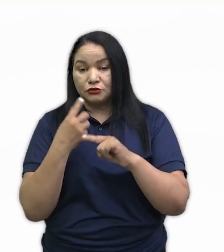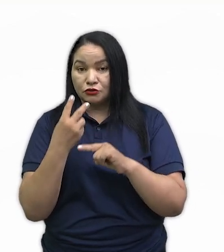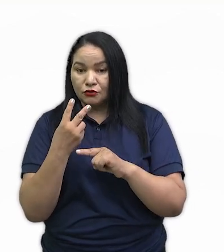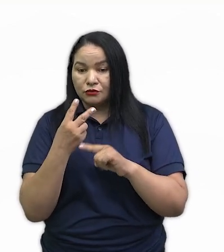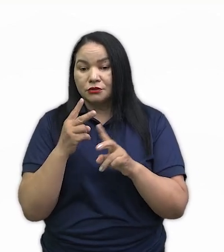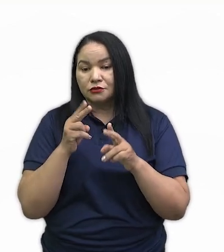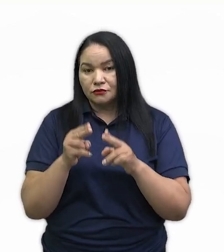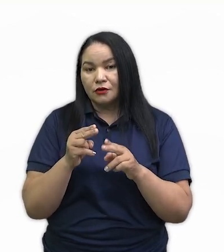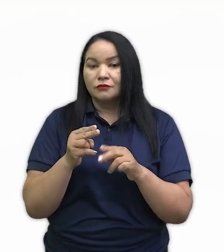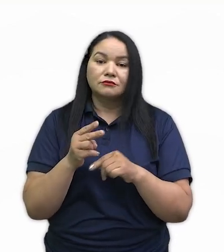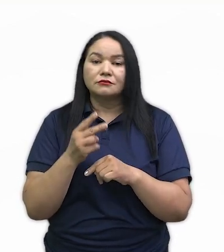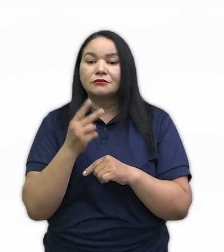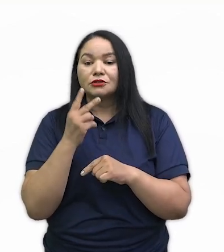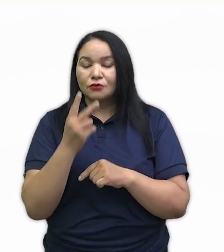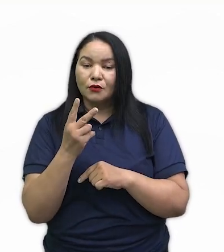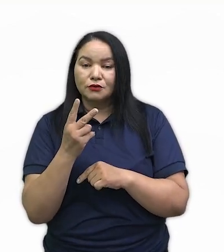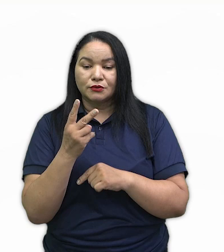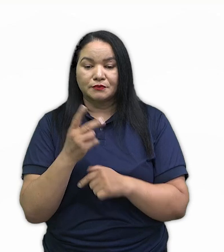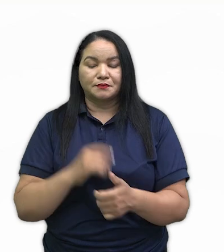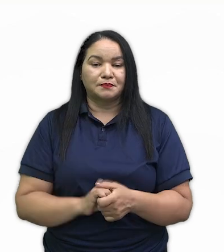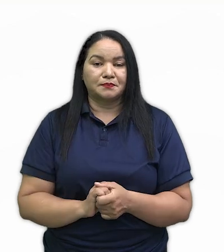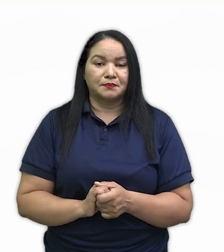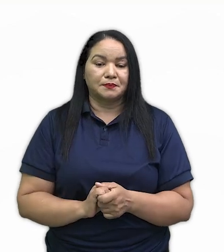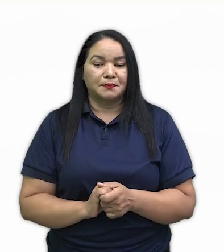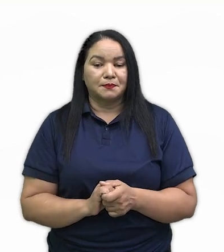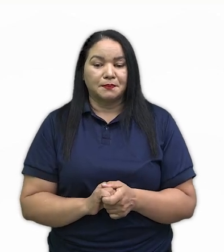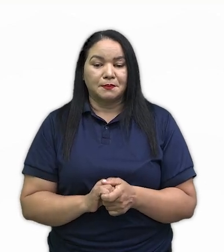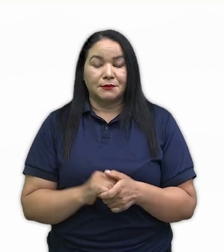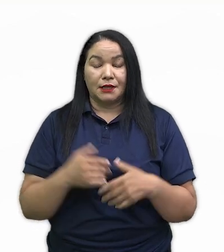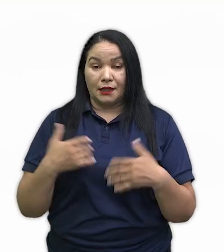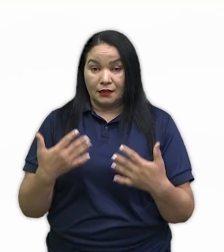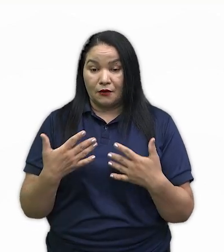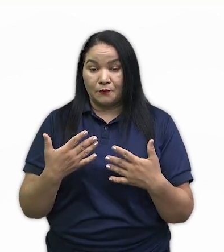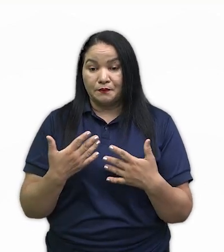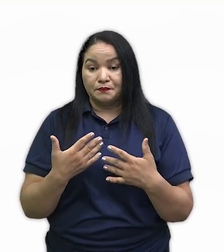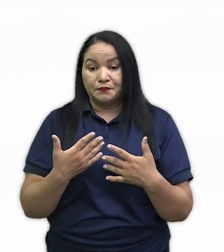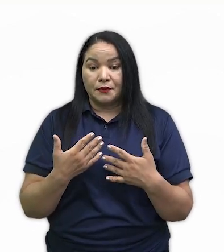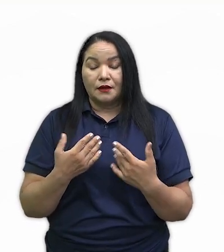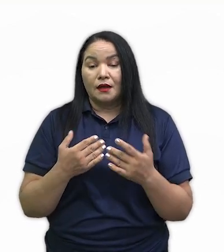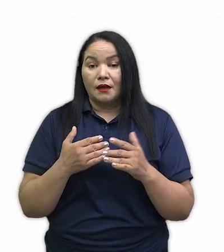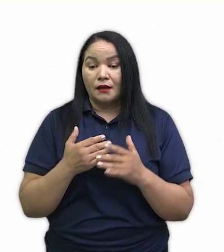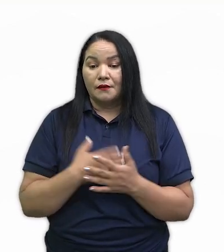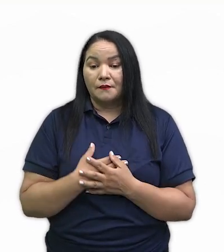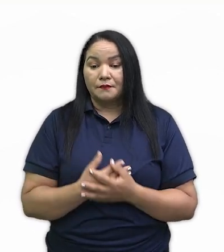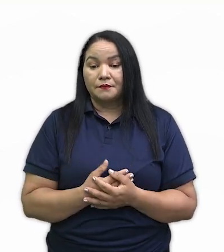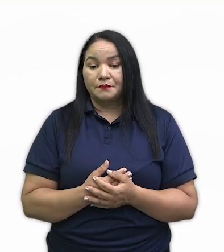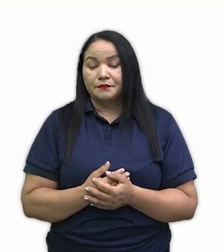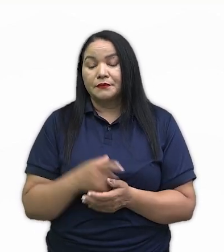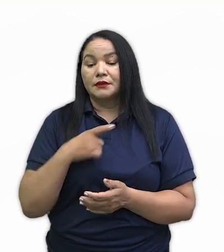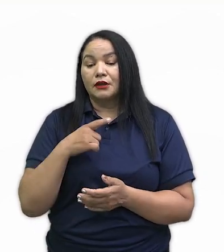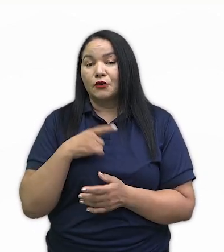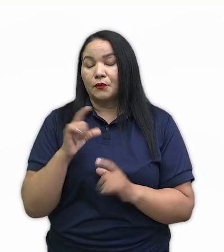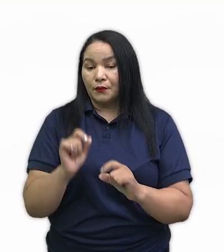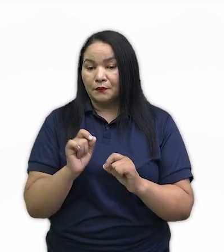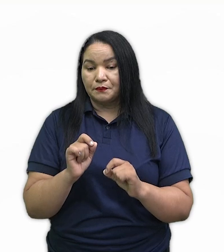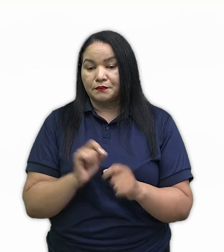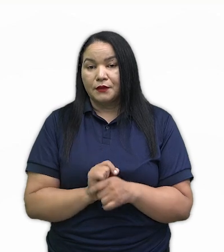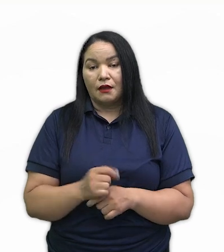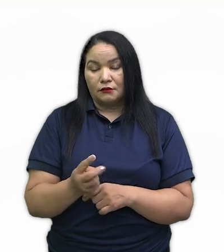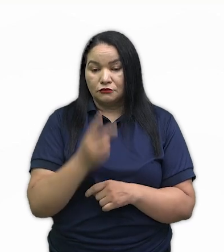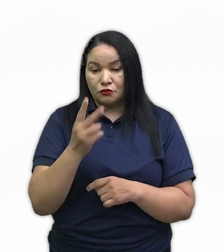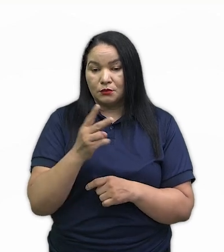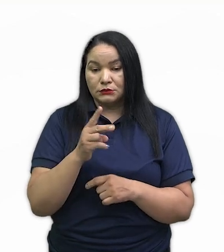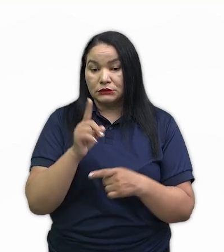cujo resultado é igual a 2. Então, a gente não pode, por enquanto, tá, eliminar esse número